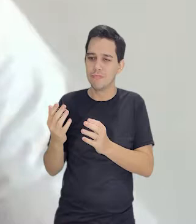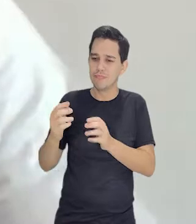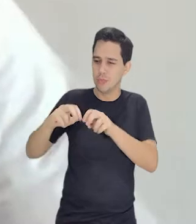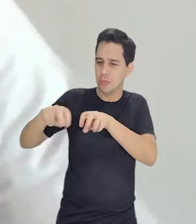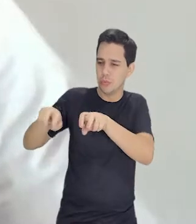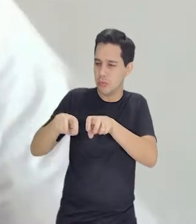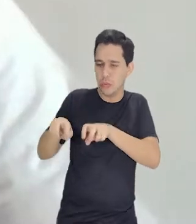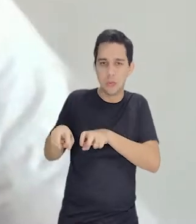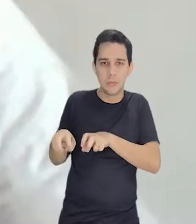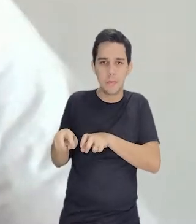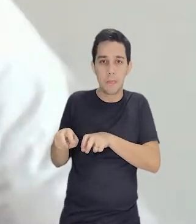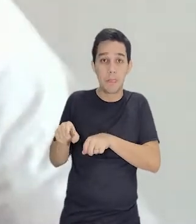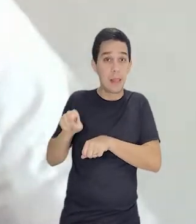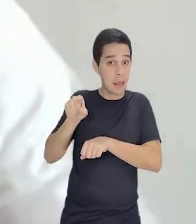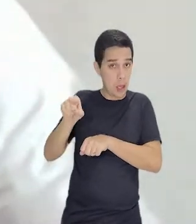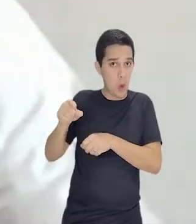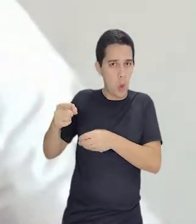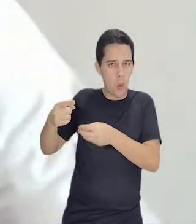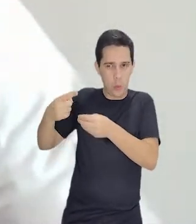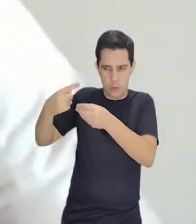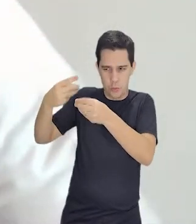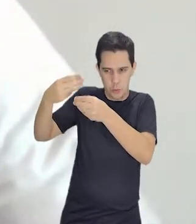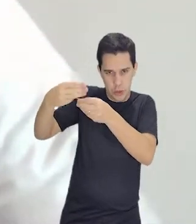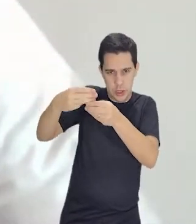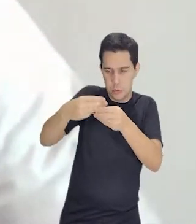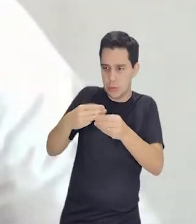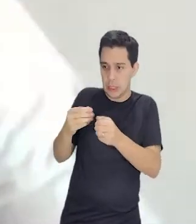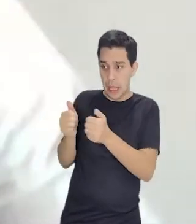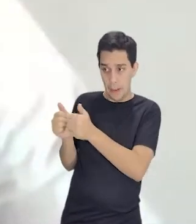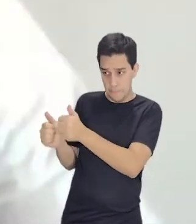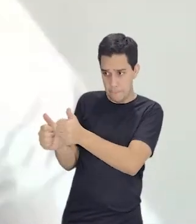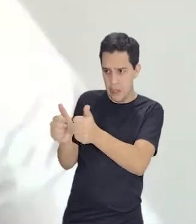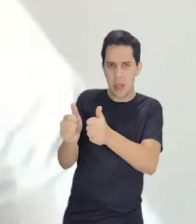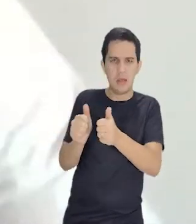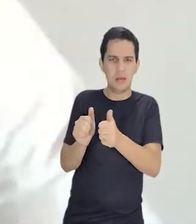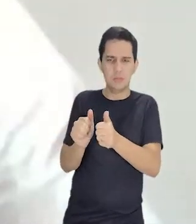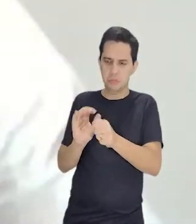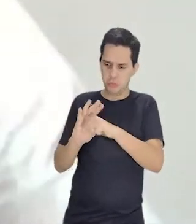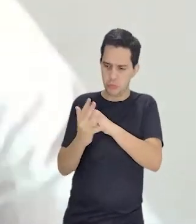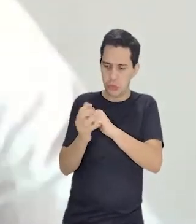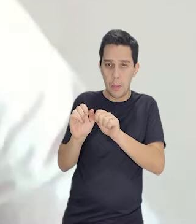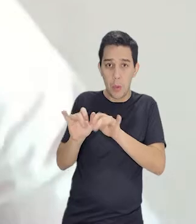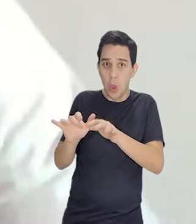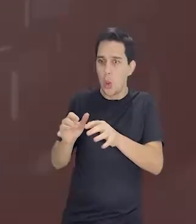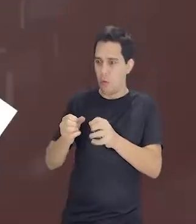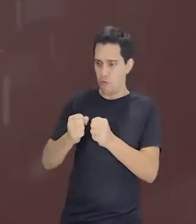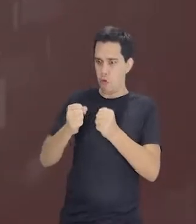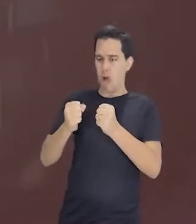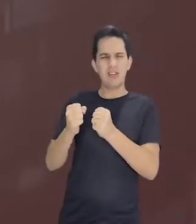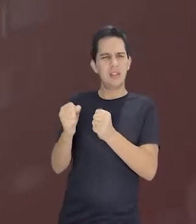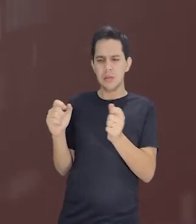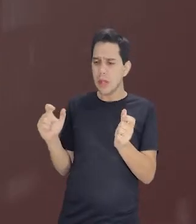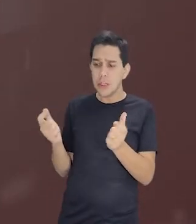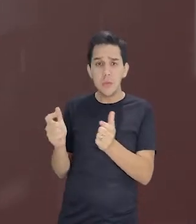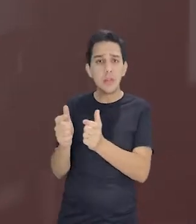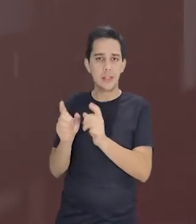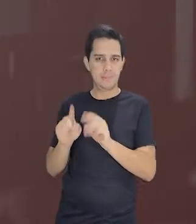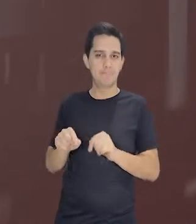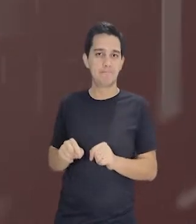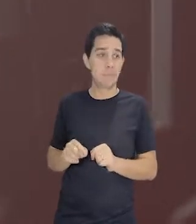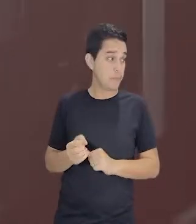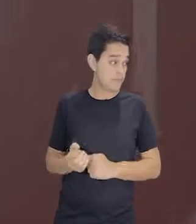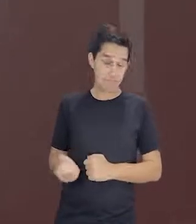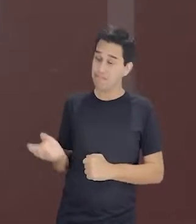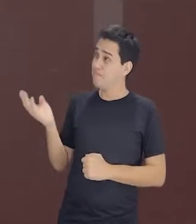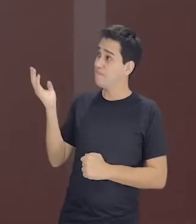estava favorável. Inclusive, o município já havia até editado decreto autorizando as